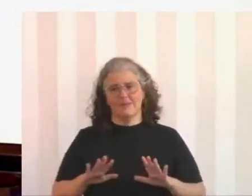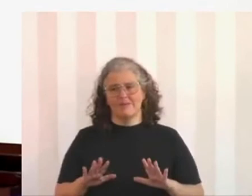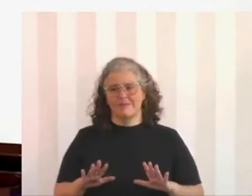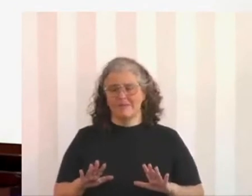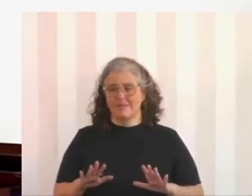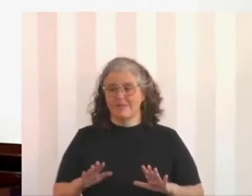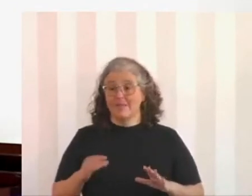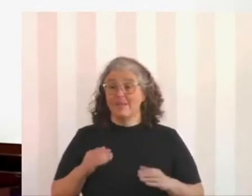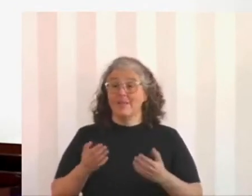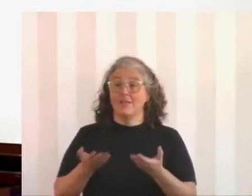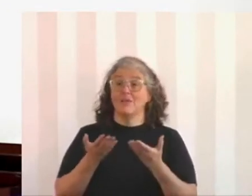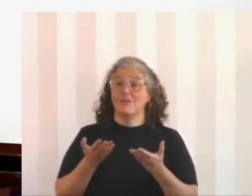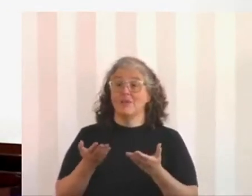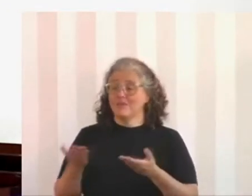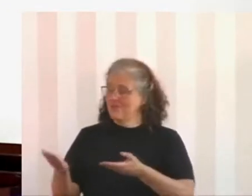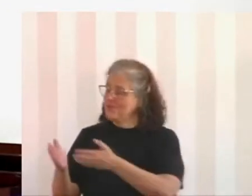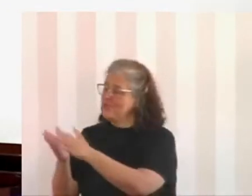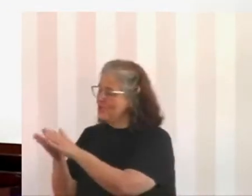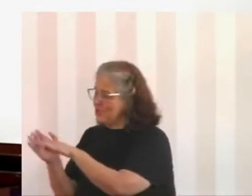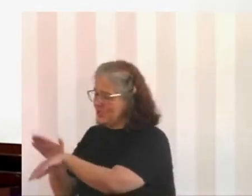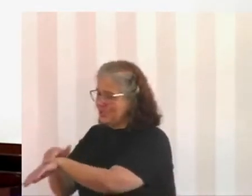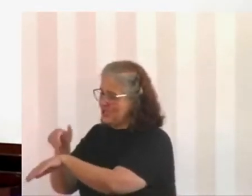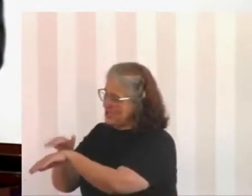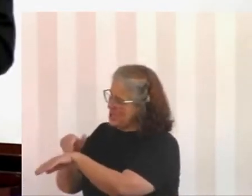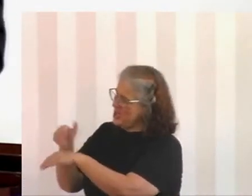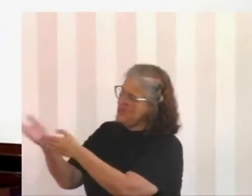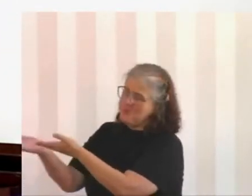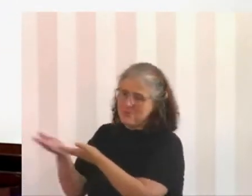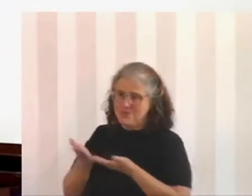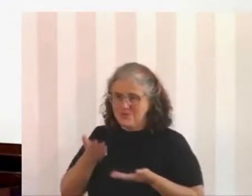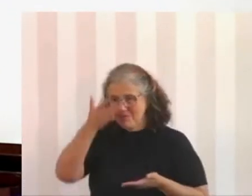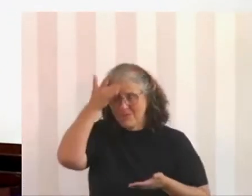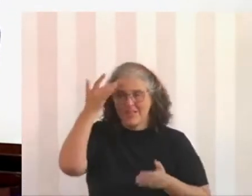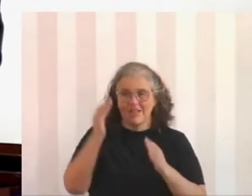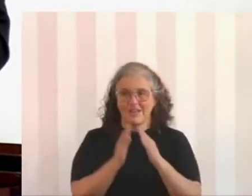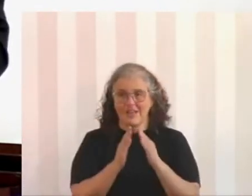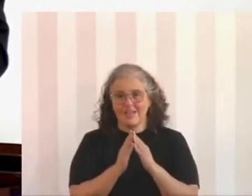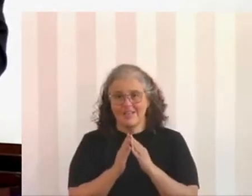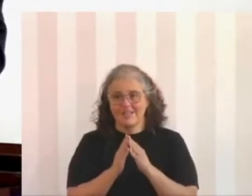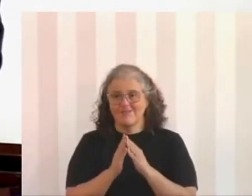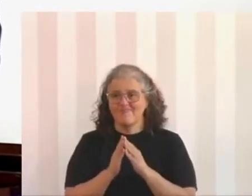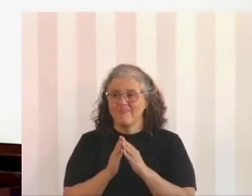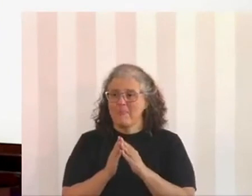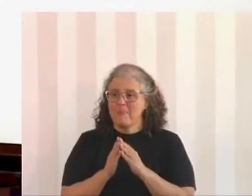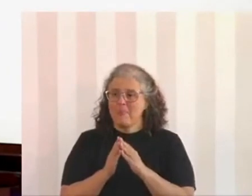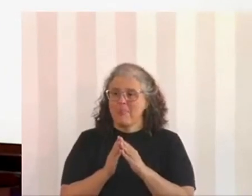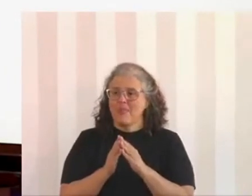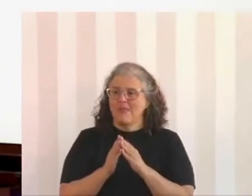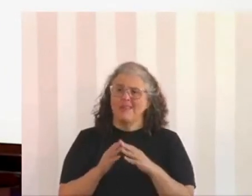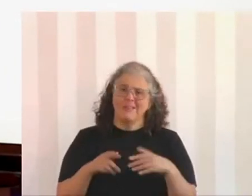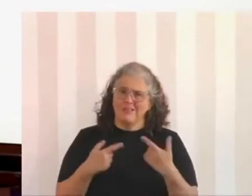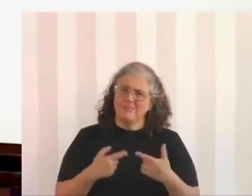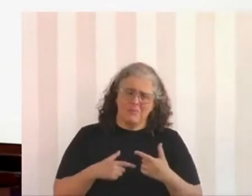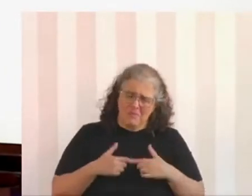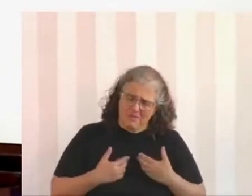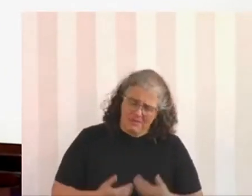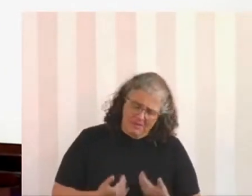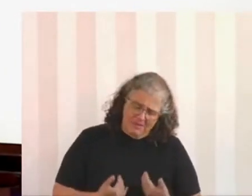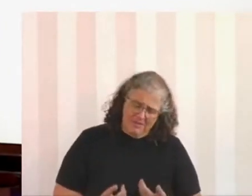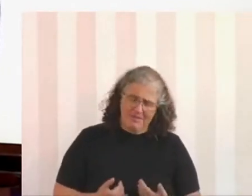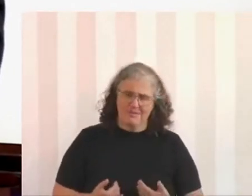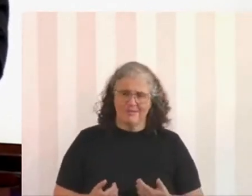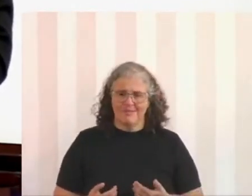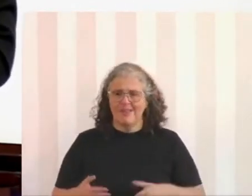as pessoas para ir na minha casa, mesmo cansado, e ali começo a conversar, é tão